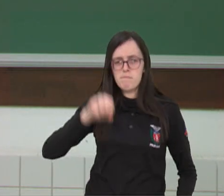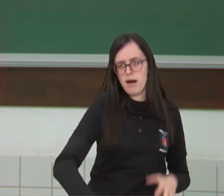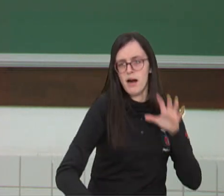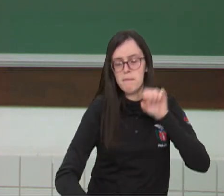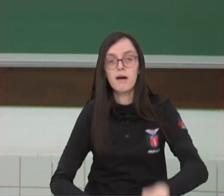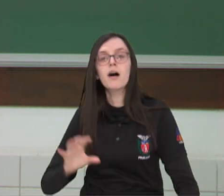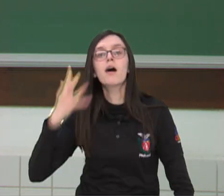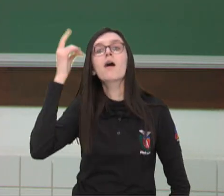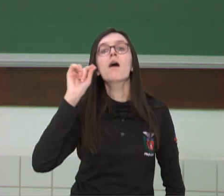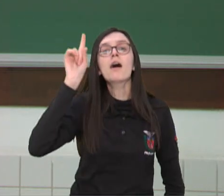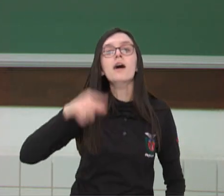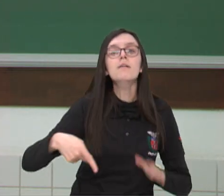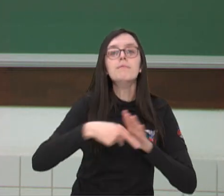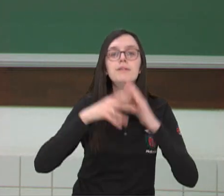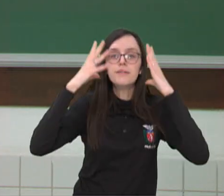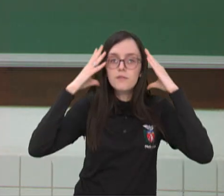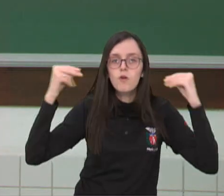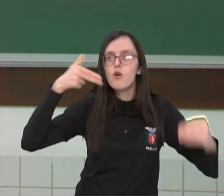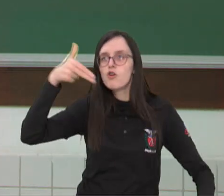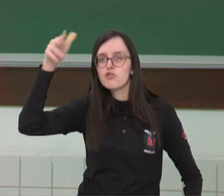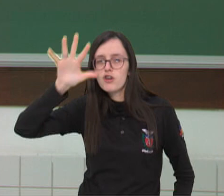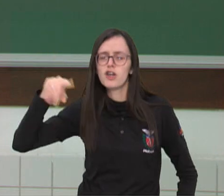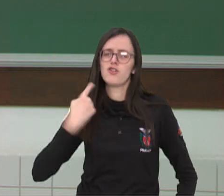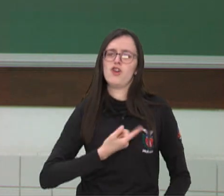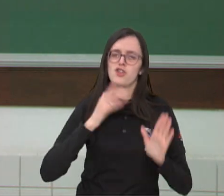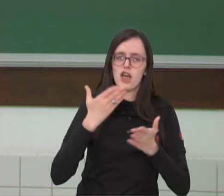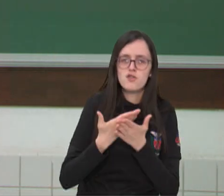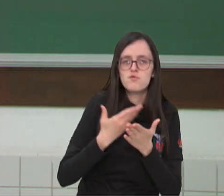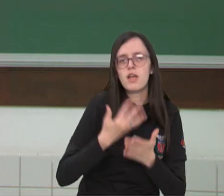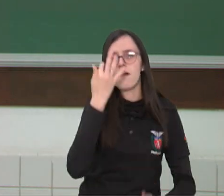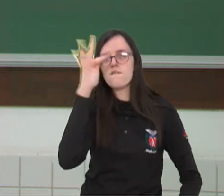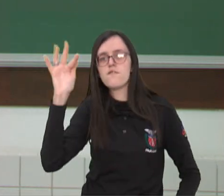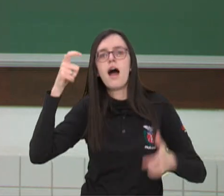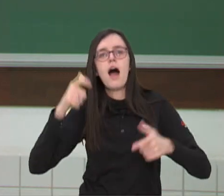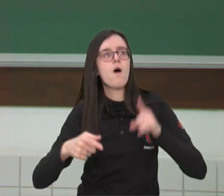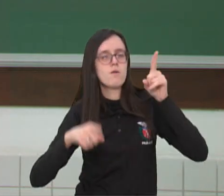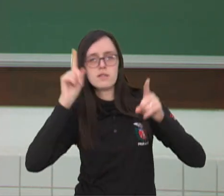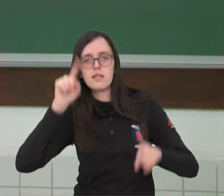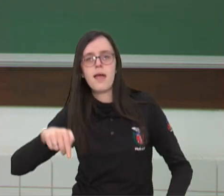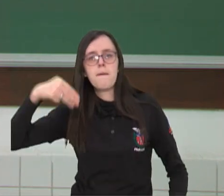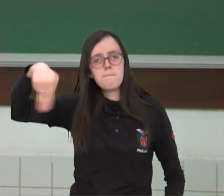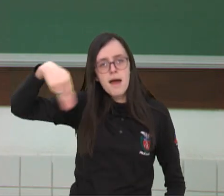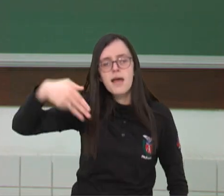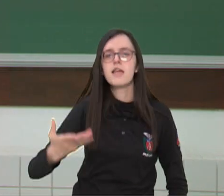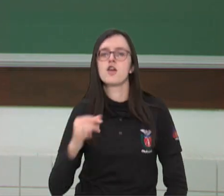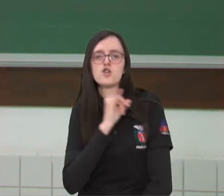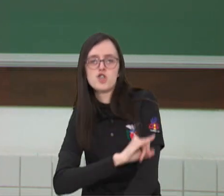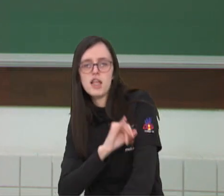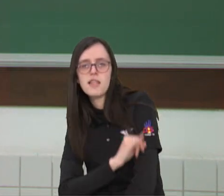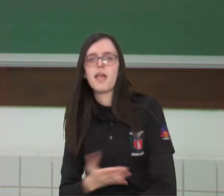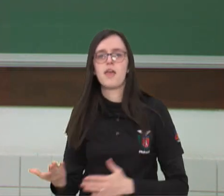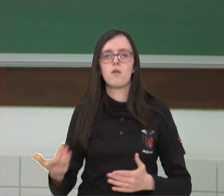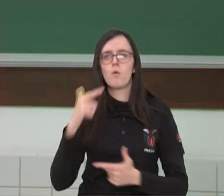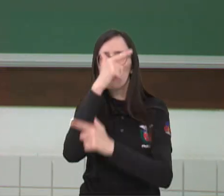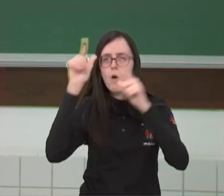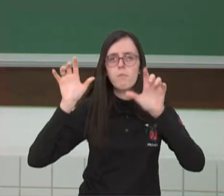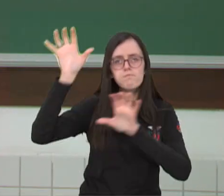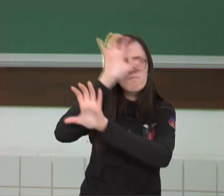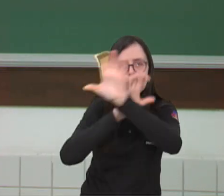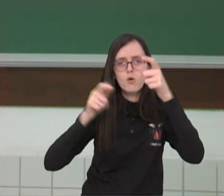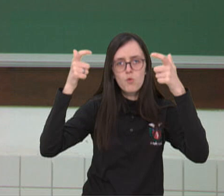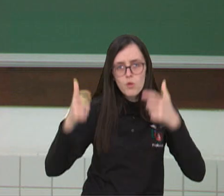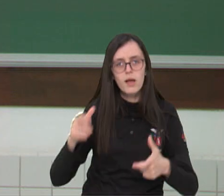como aconteceu com os holandeses no Nordeste, que nós estudamos, os franceses no Maranhão, no Rio de Janeiro, em várias outras